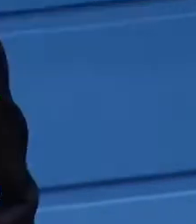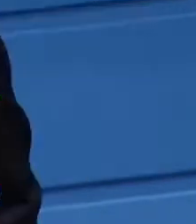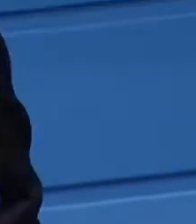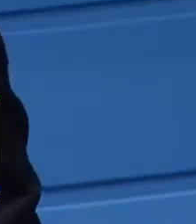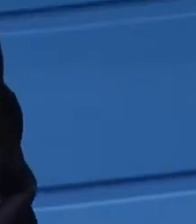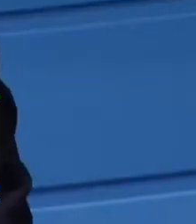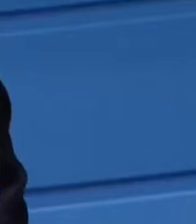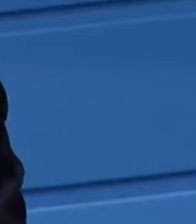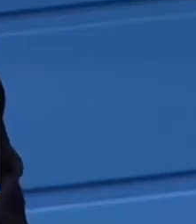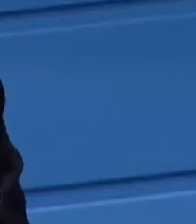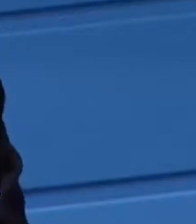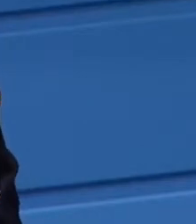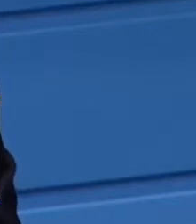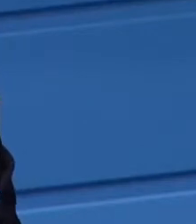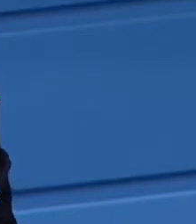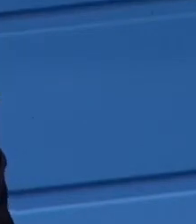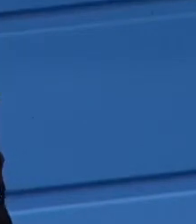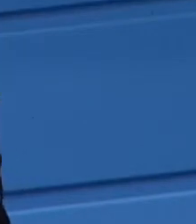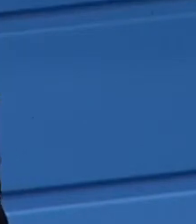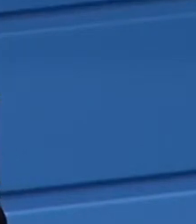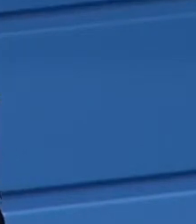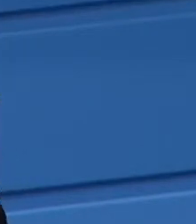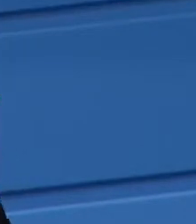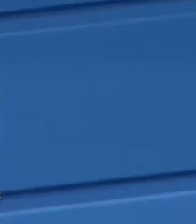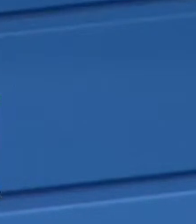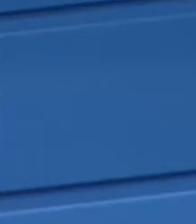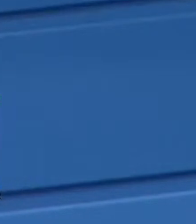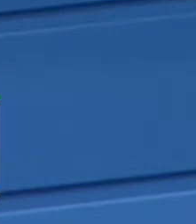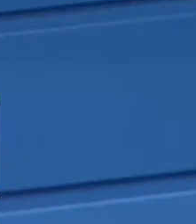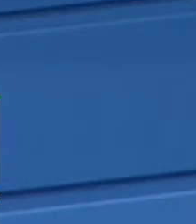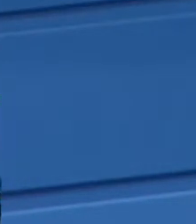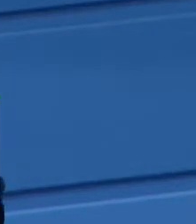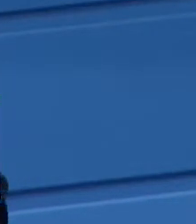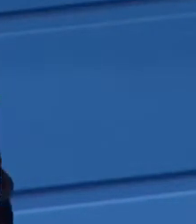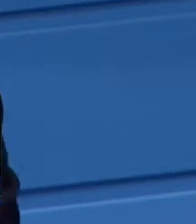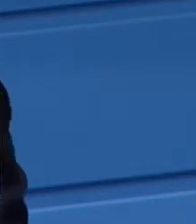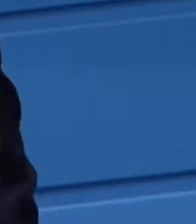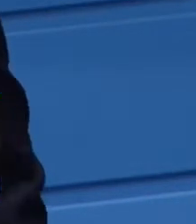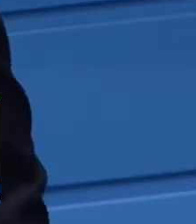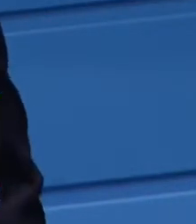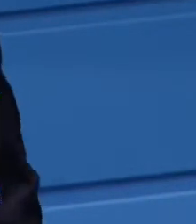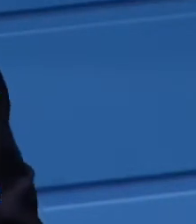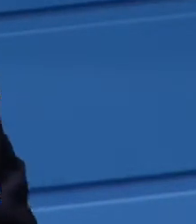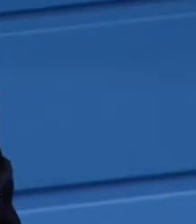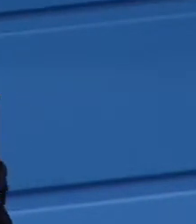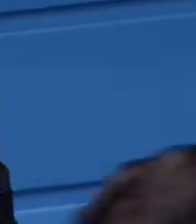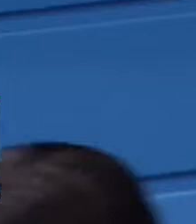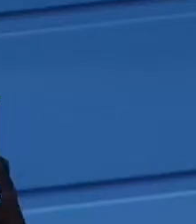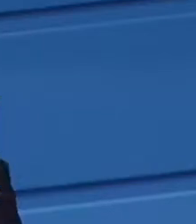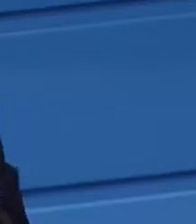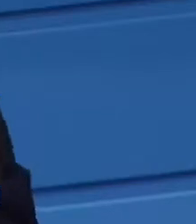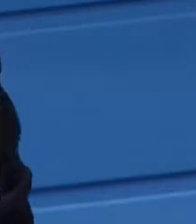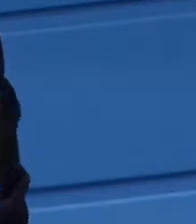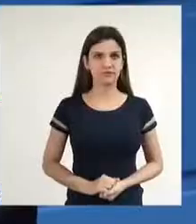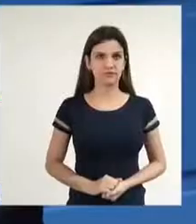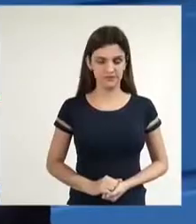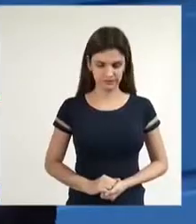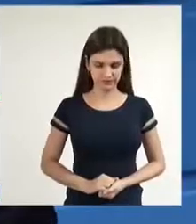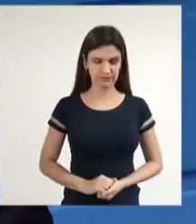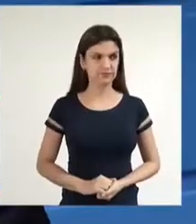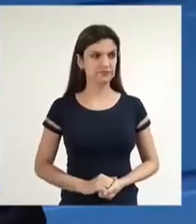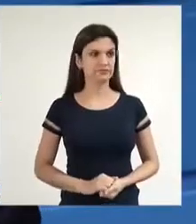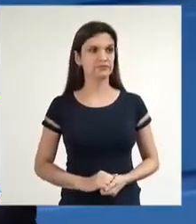quilômetros, instalada no distrito de Amandina, no município de Viema. Então fica todo um